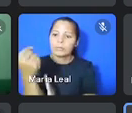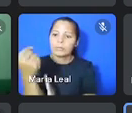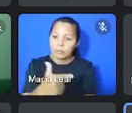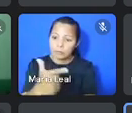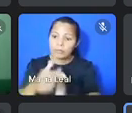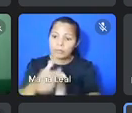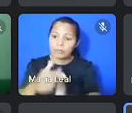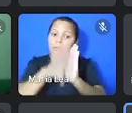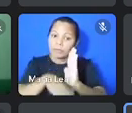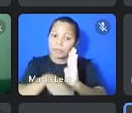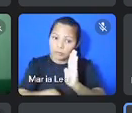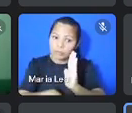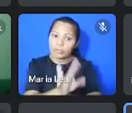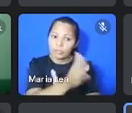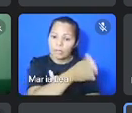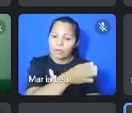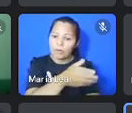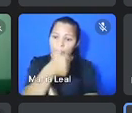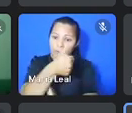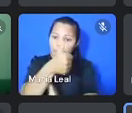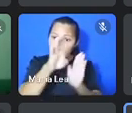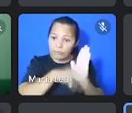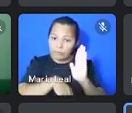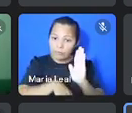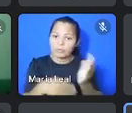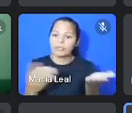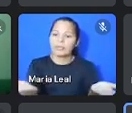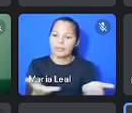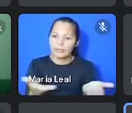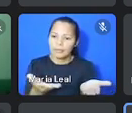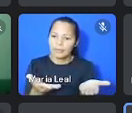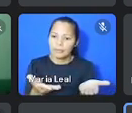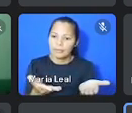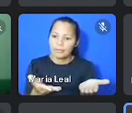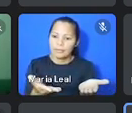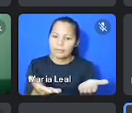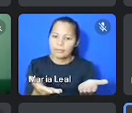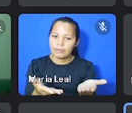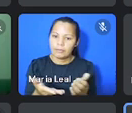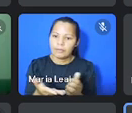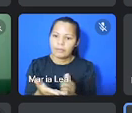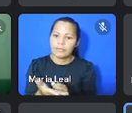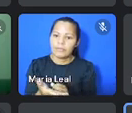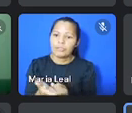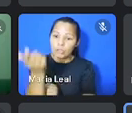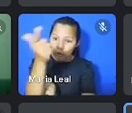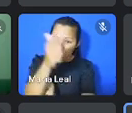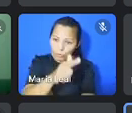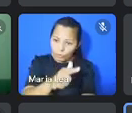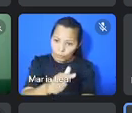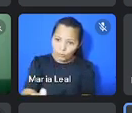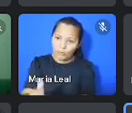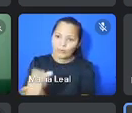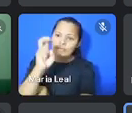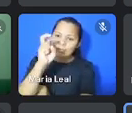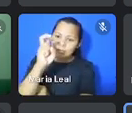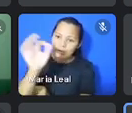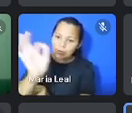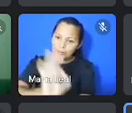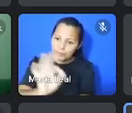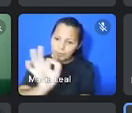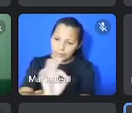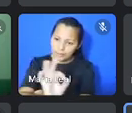o valor já descontado. Agora o vendedor tem que aplicar de novo um desconto de